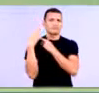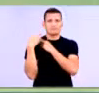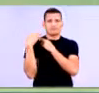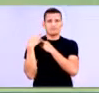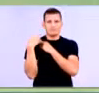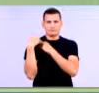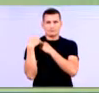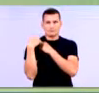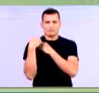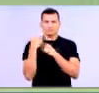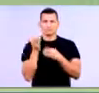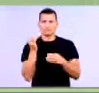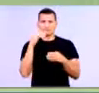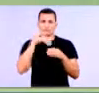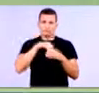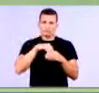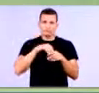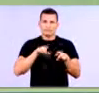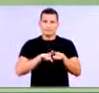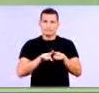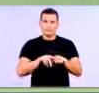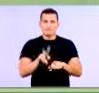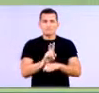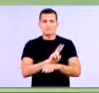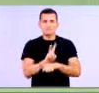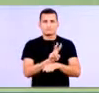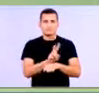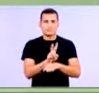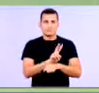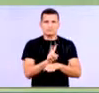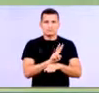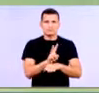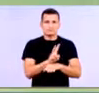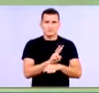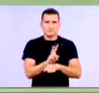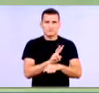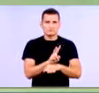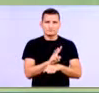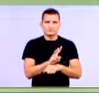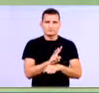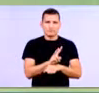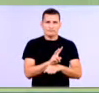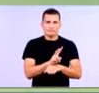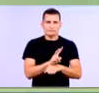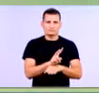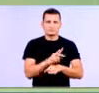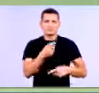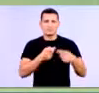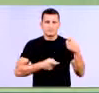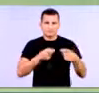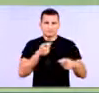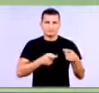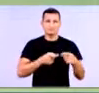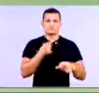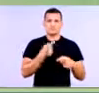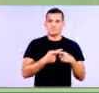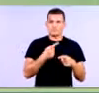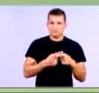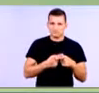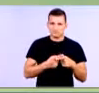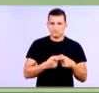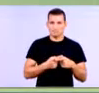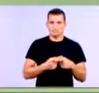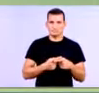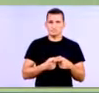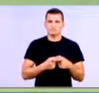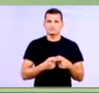implementar e fiscalizar o cumprimento da política, certo? Por quê?